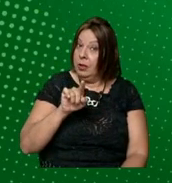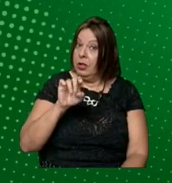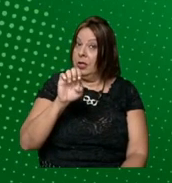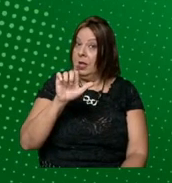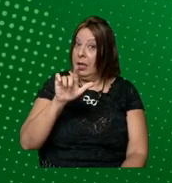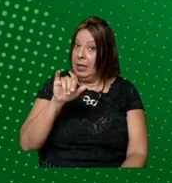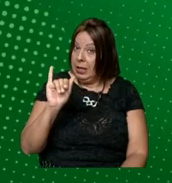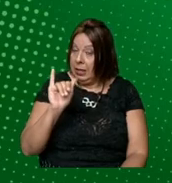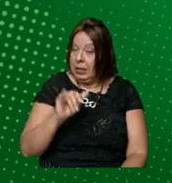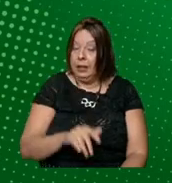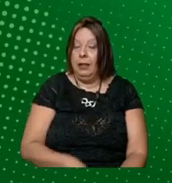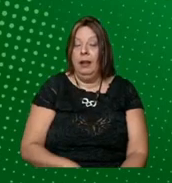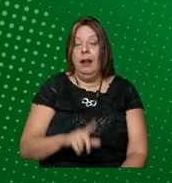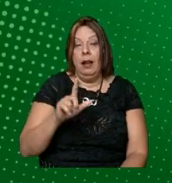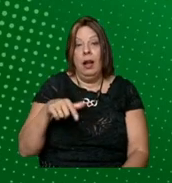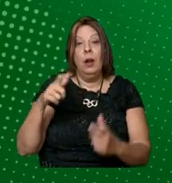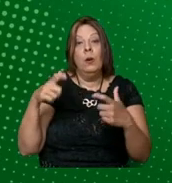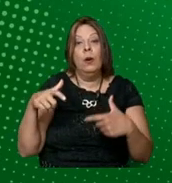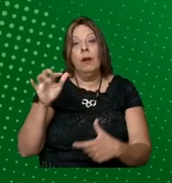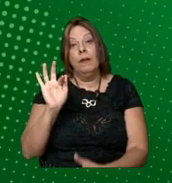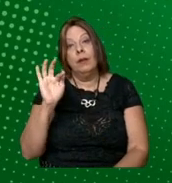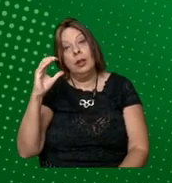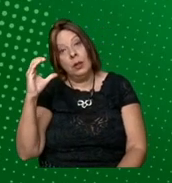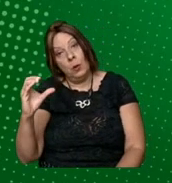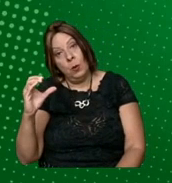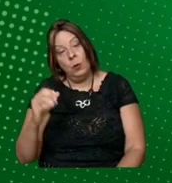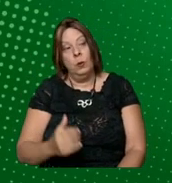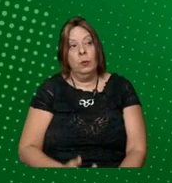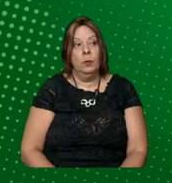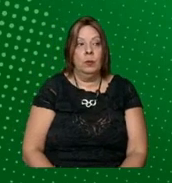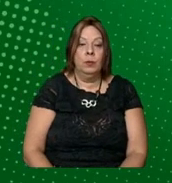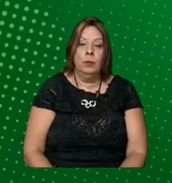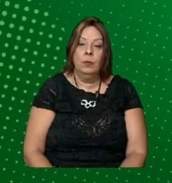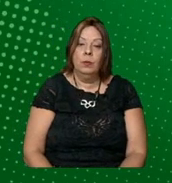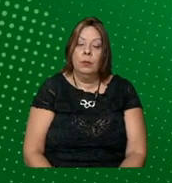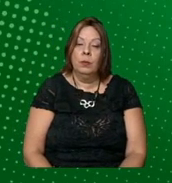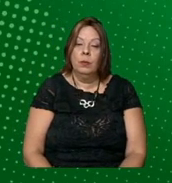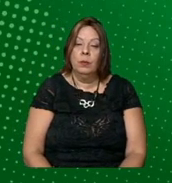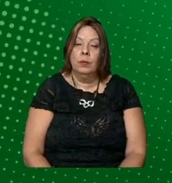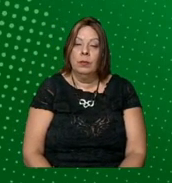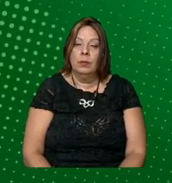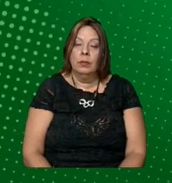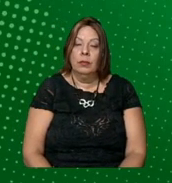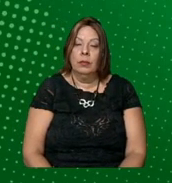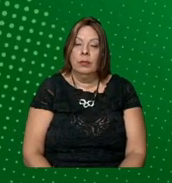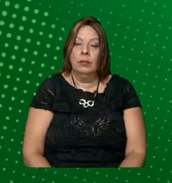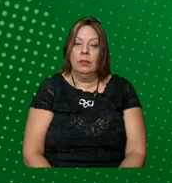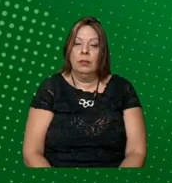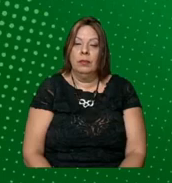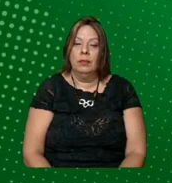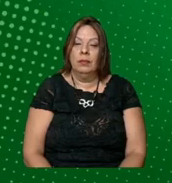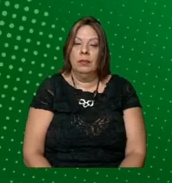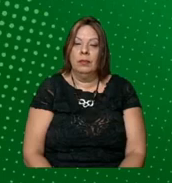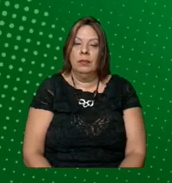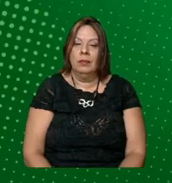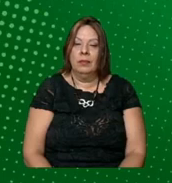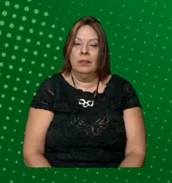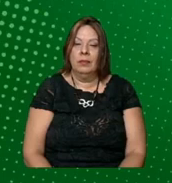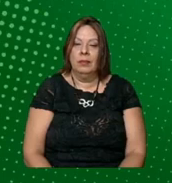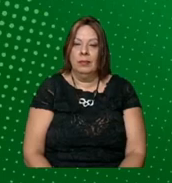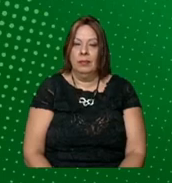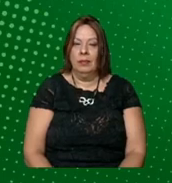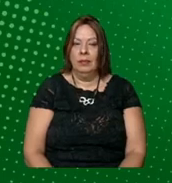tá, aí do Fernando Colo, ela garantiu na Louca da Diversidade. na Silvânia Gomes, que faz parte da Regional Santos